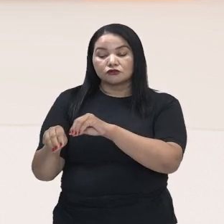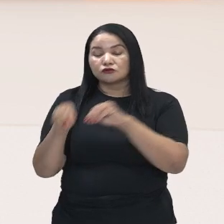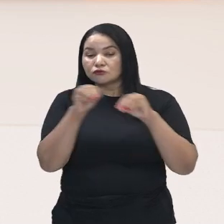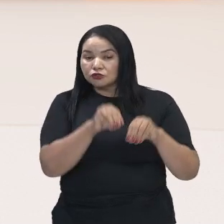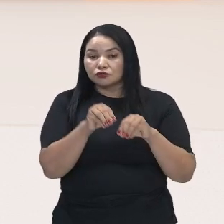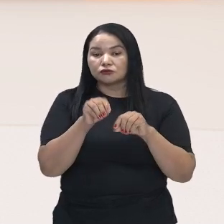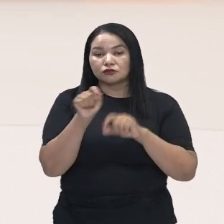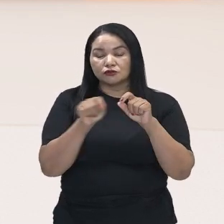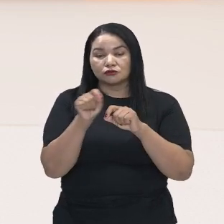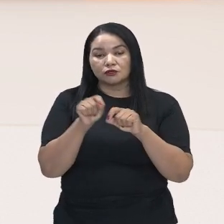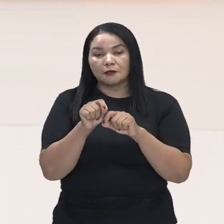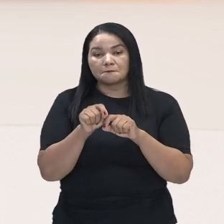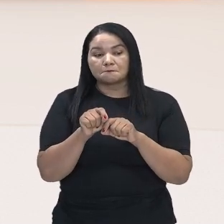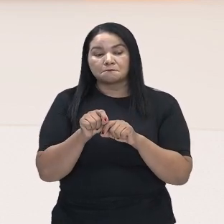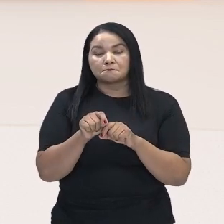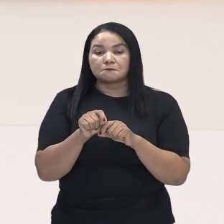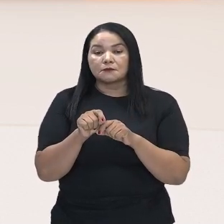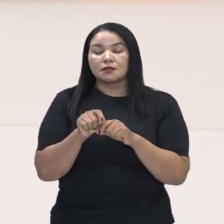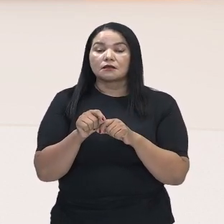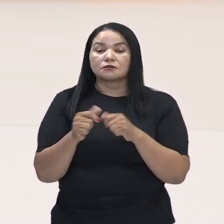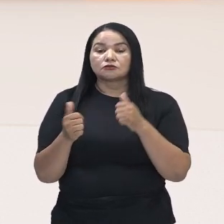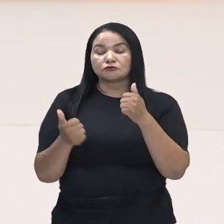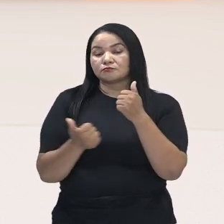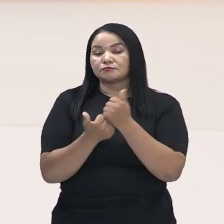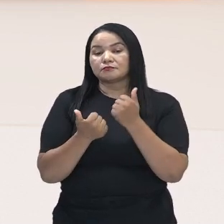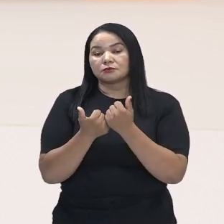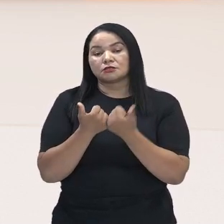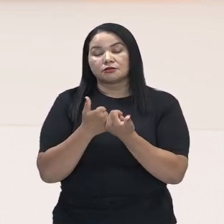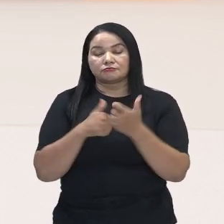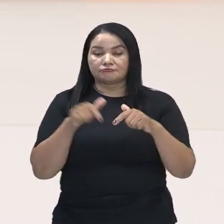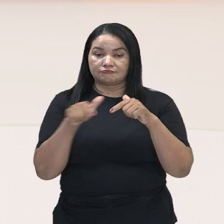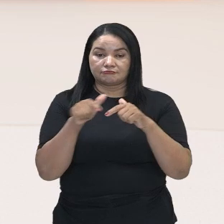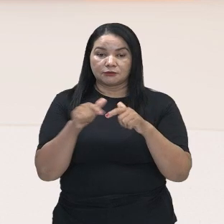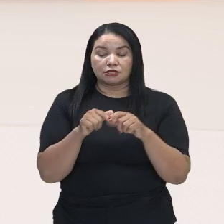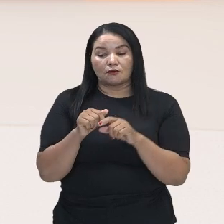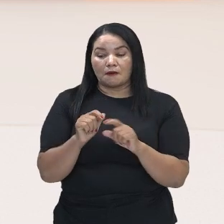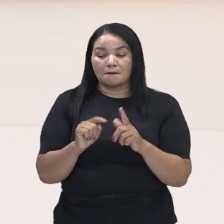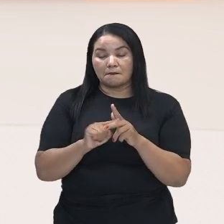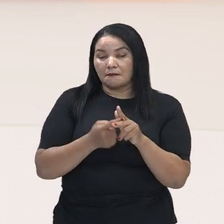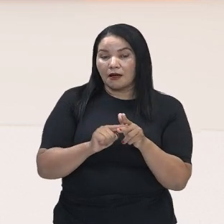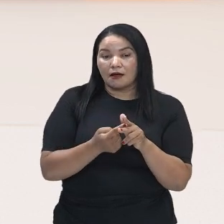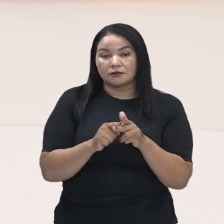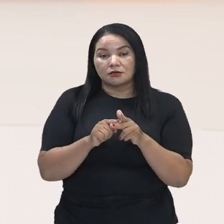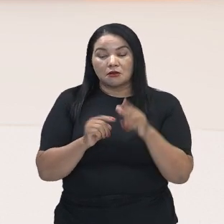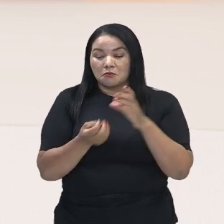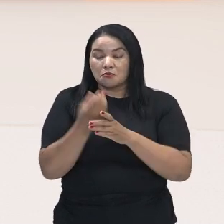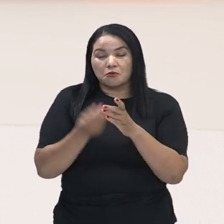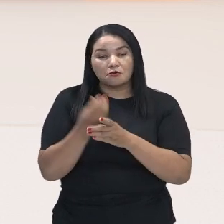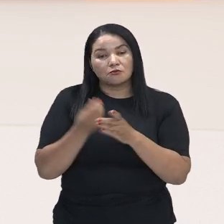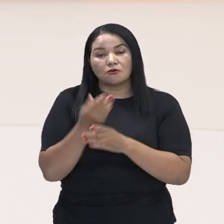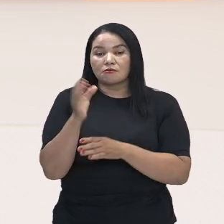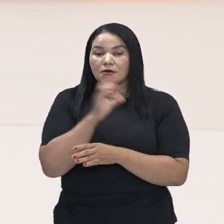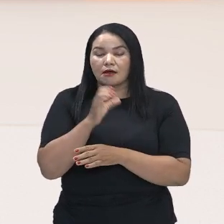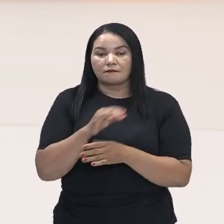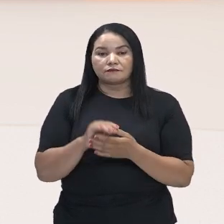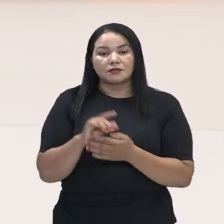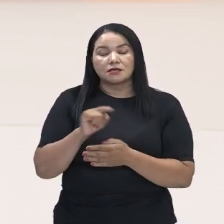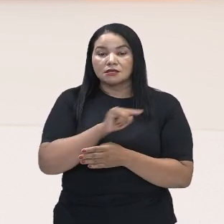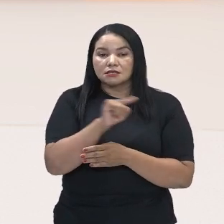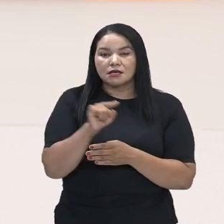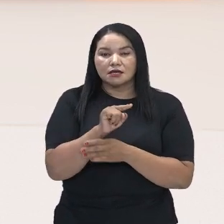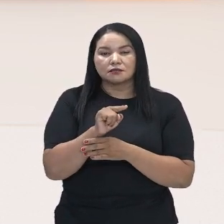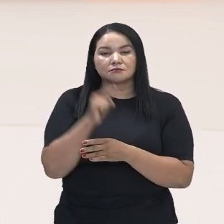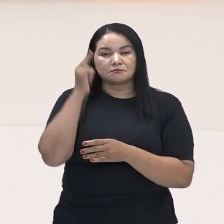a fábrica precisa de alguém para operar essa máquina e ela vai fazer todo o serviço. Então, eles acreditavam que a